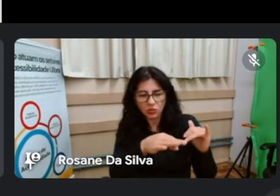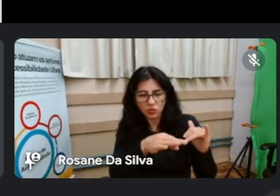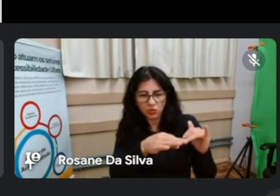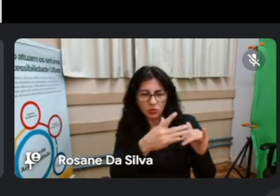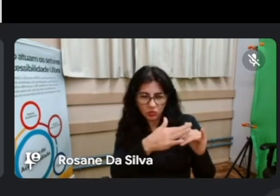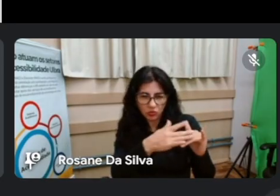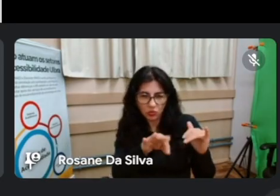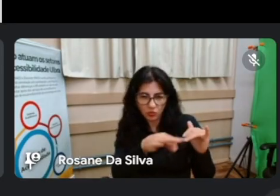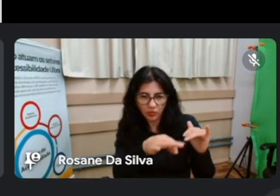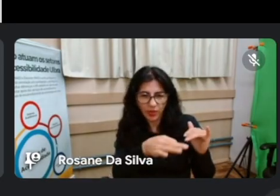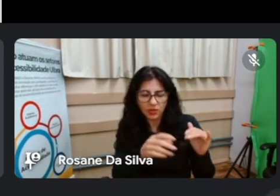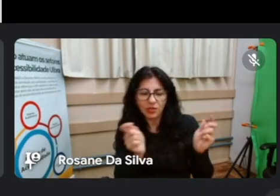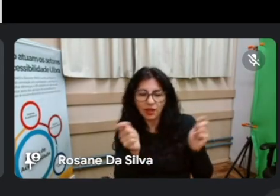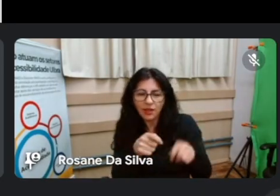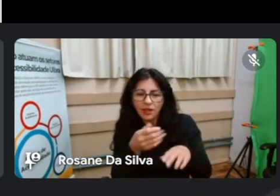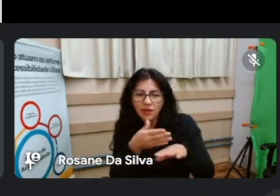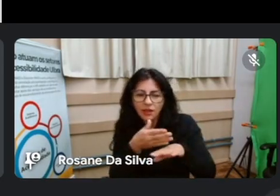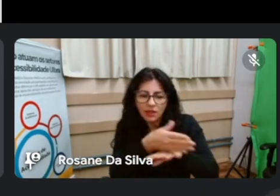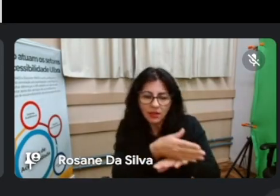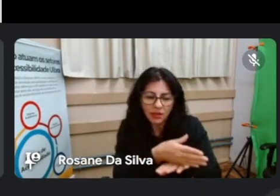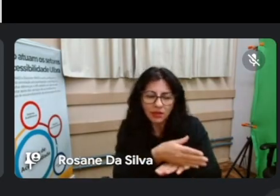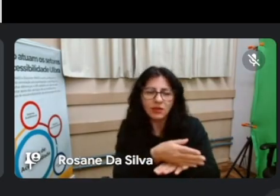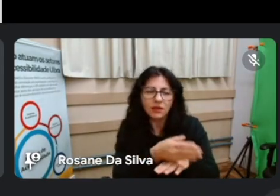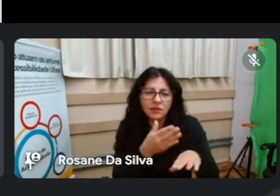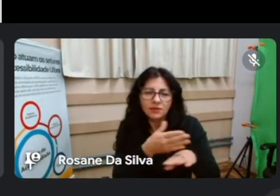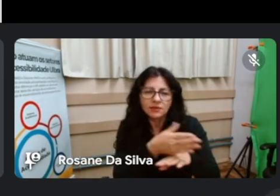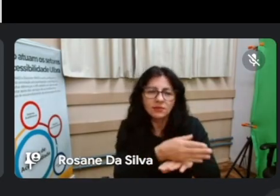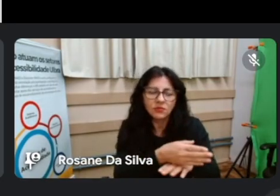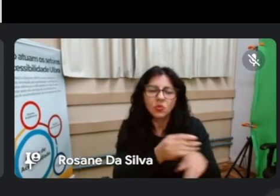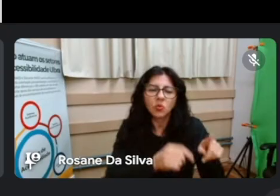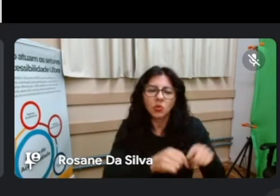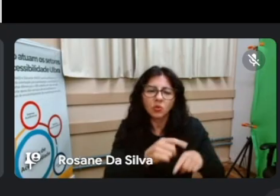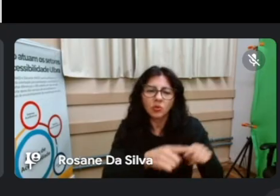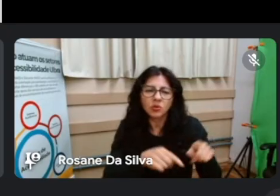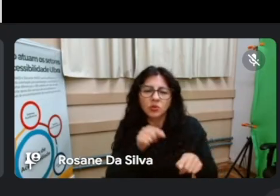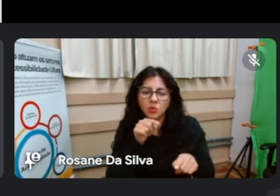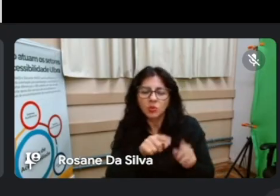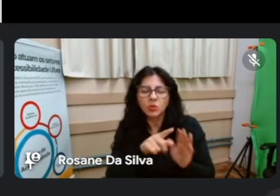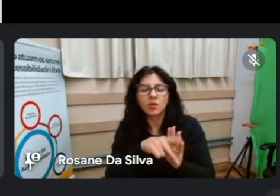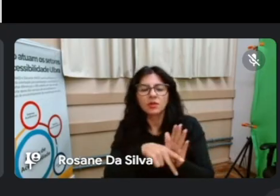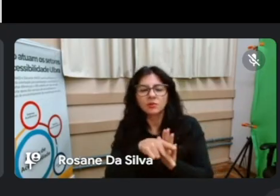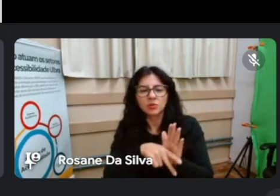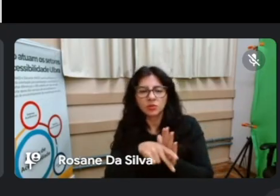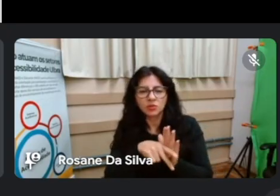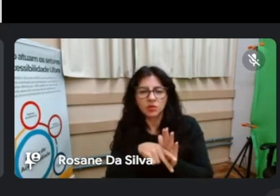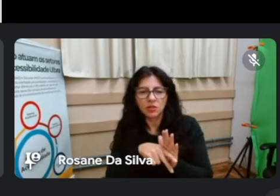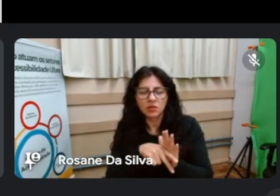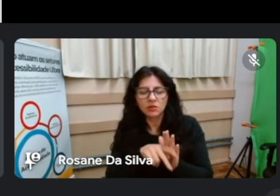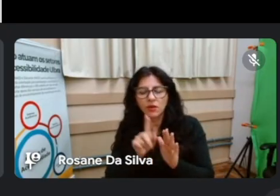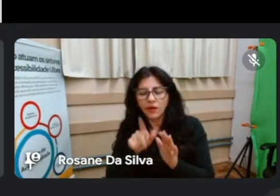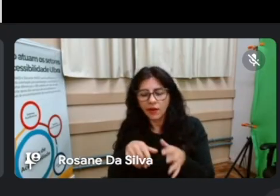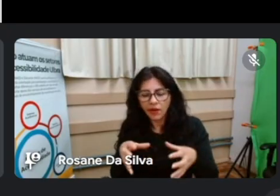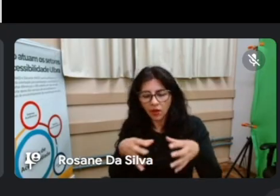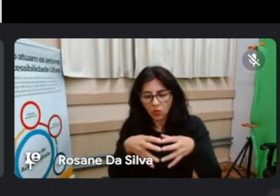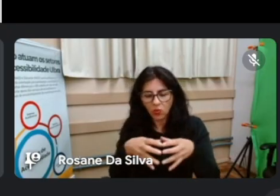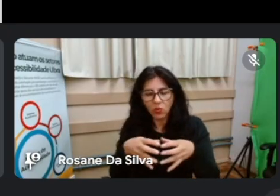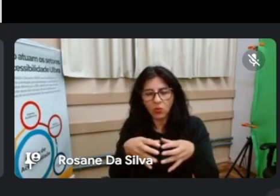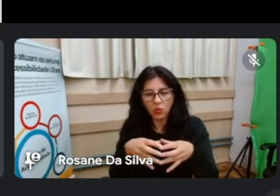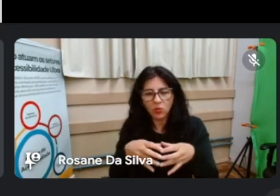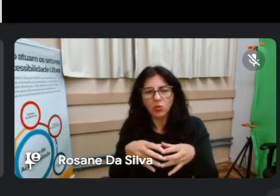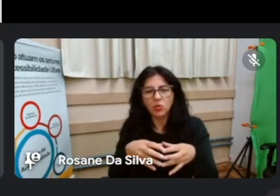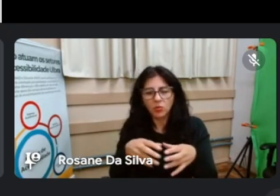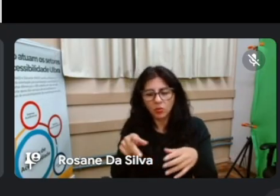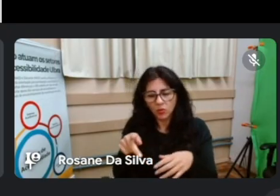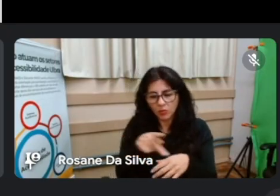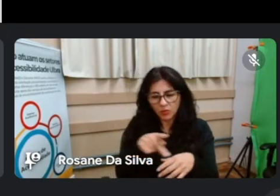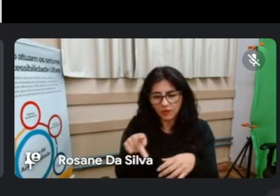eh o o produto né os produtos desse desse projeto foi uma equipe composta por professores do Centro